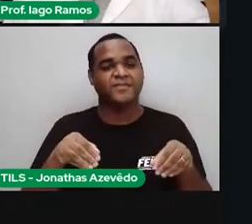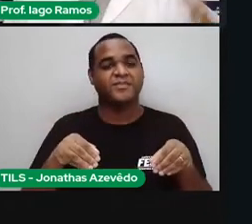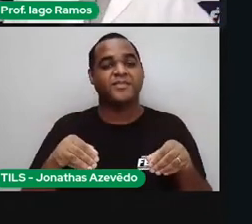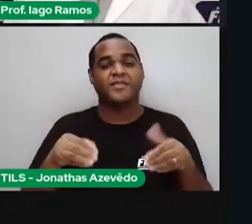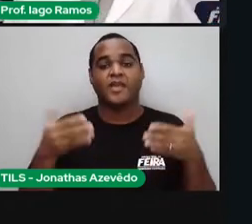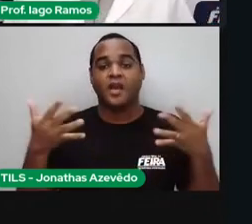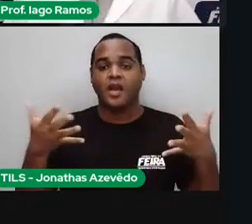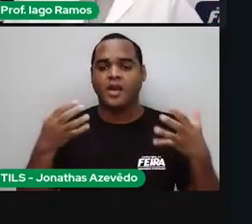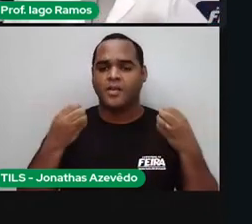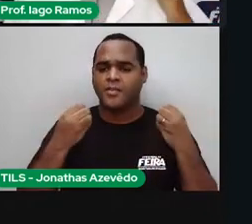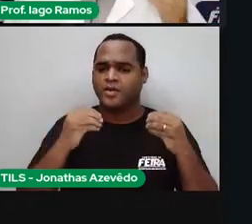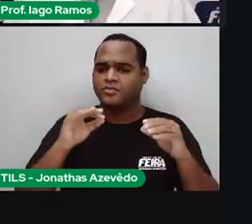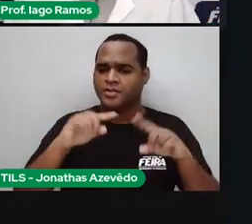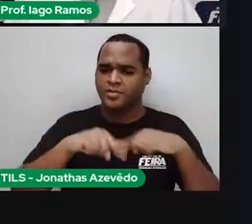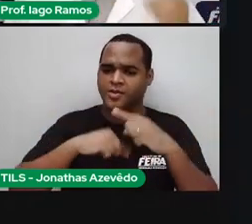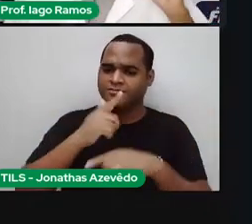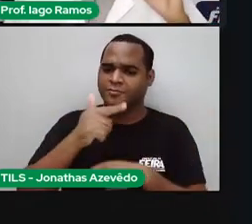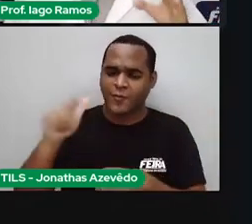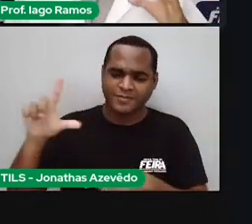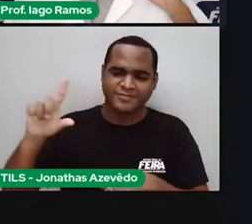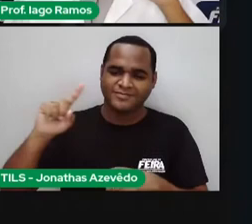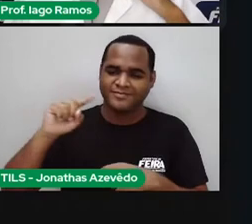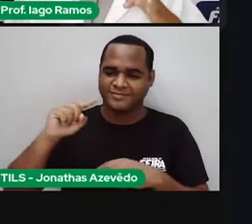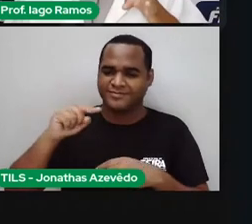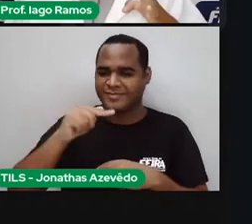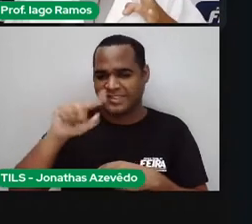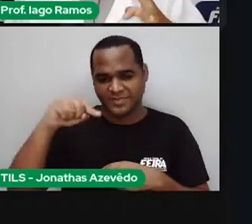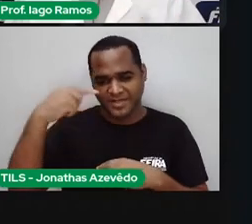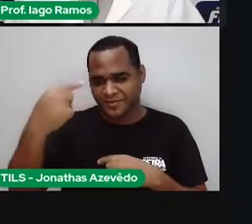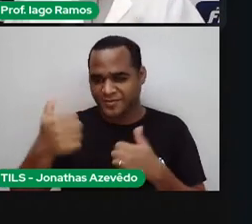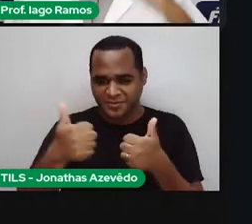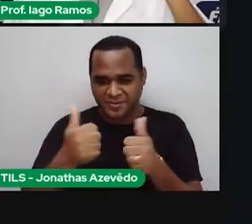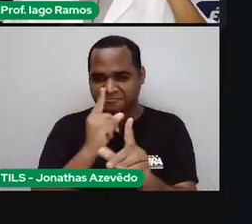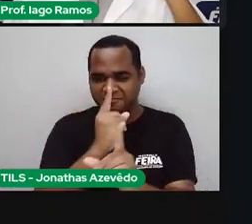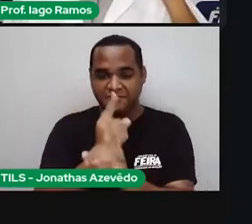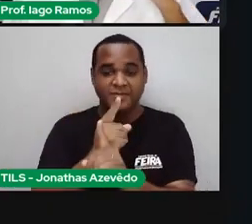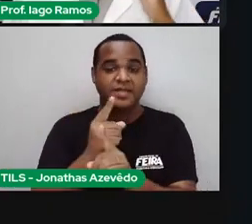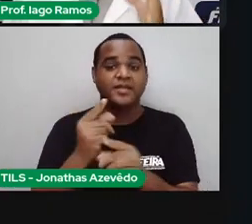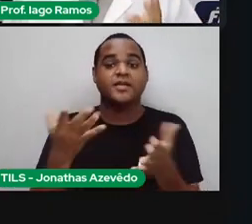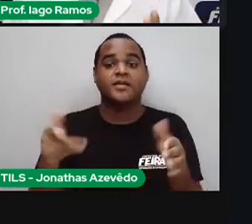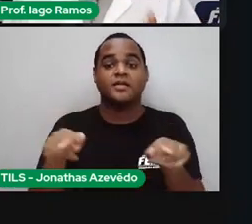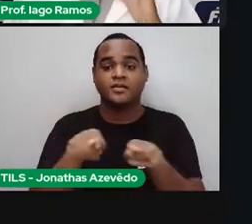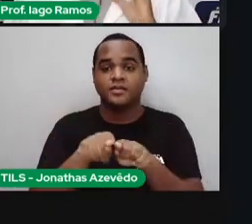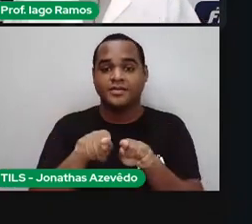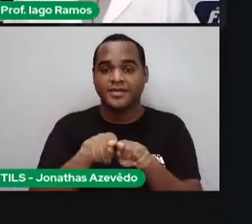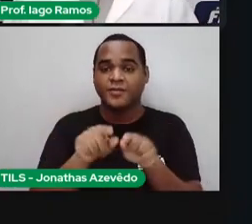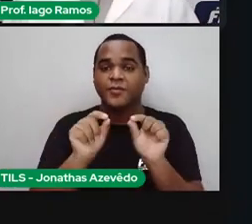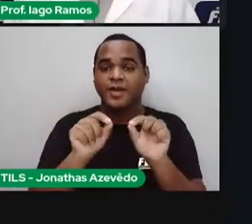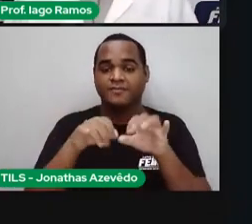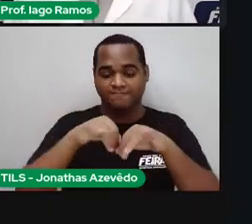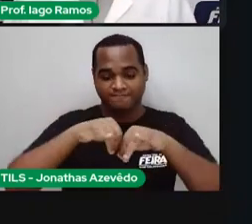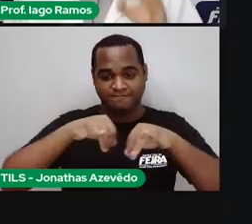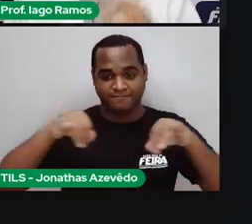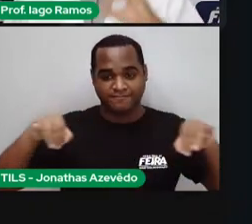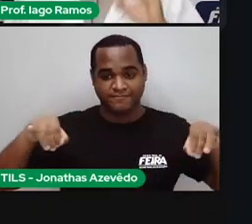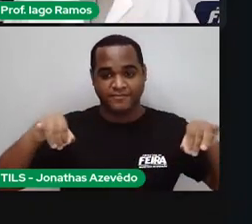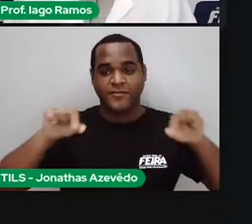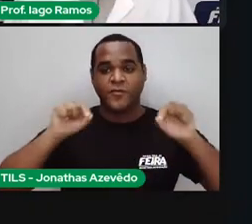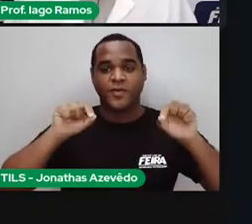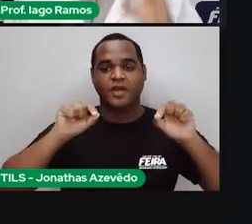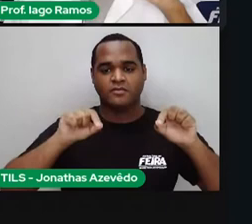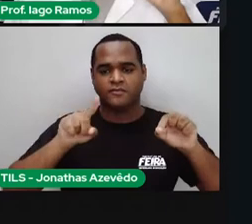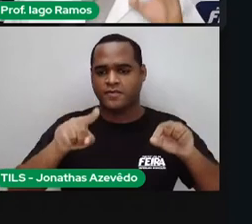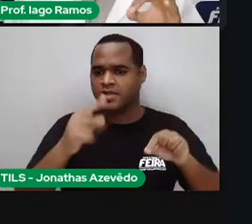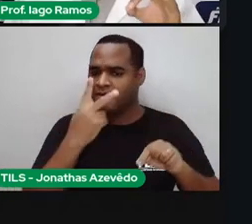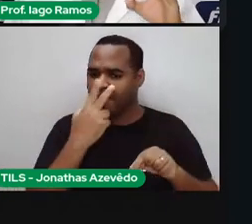deixo aí o até a próxima aula né e o meu recado é né Para que você passe